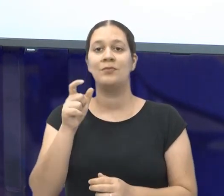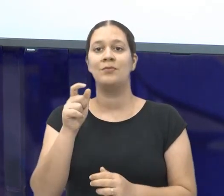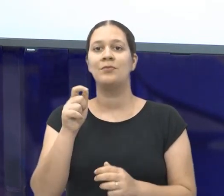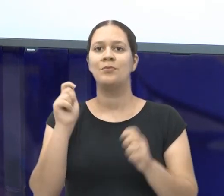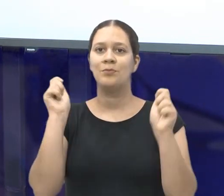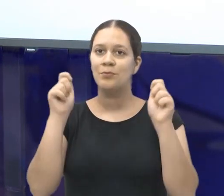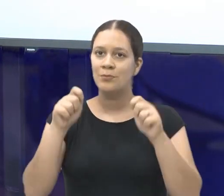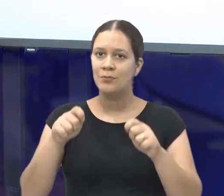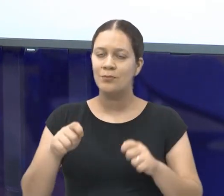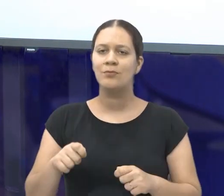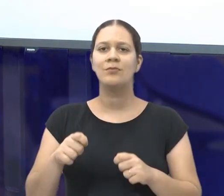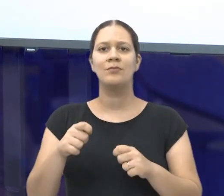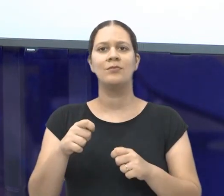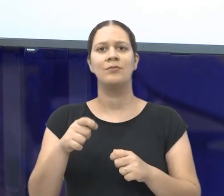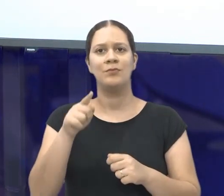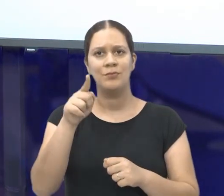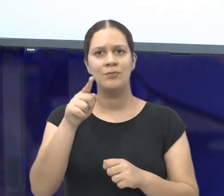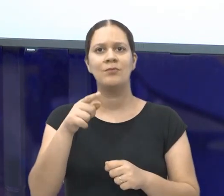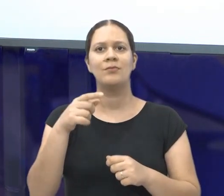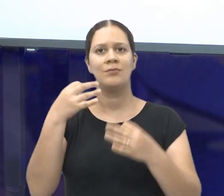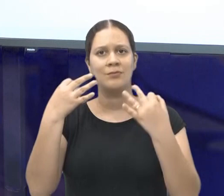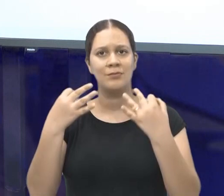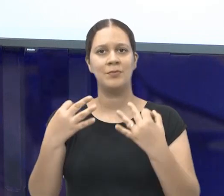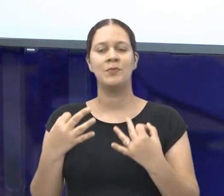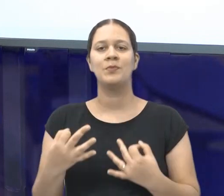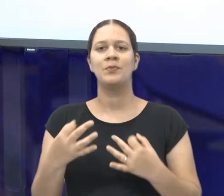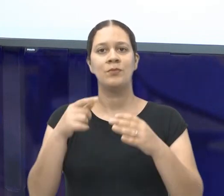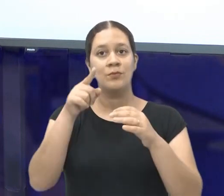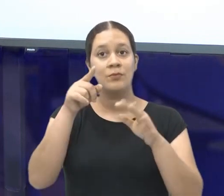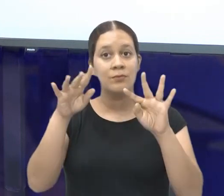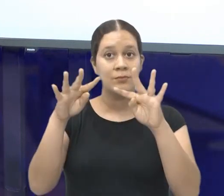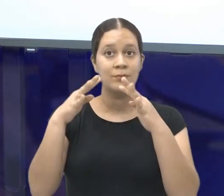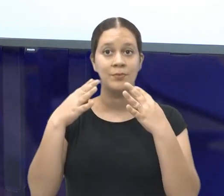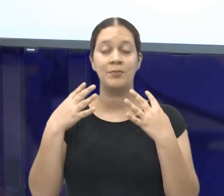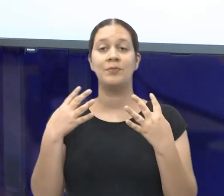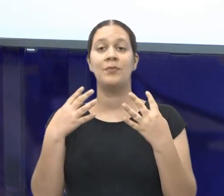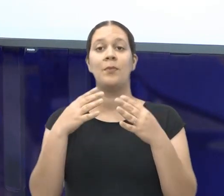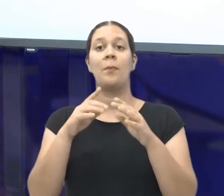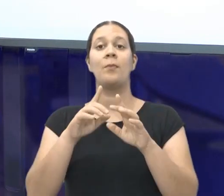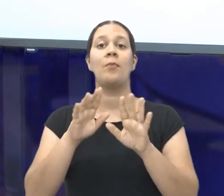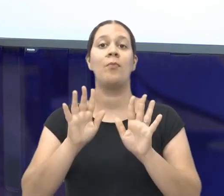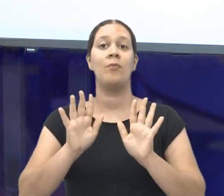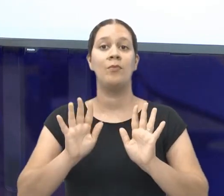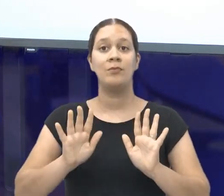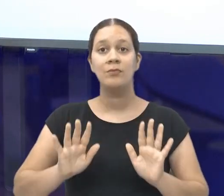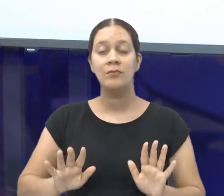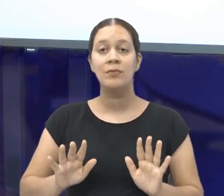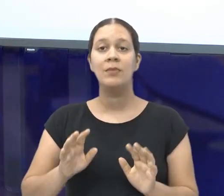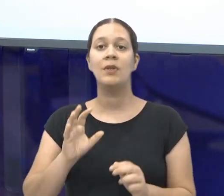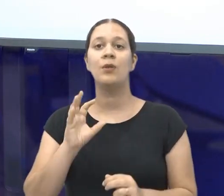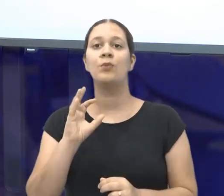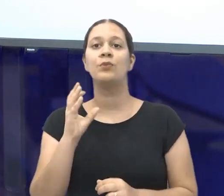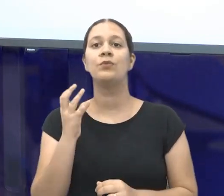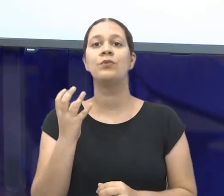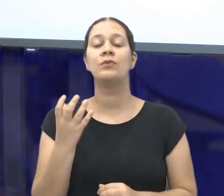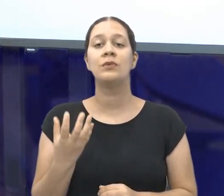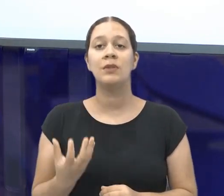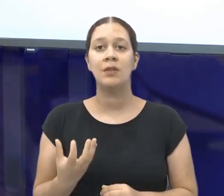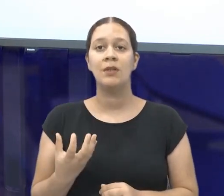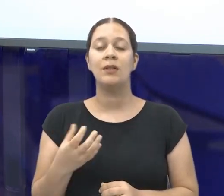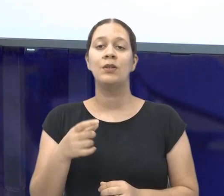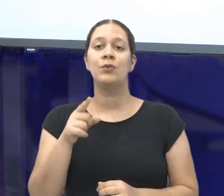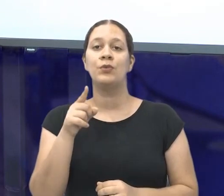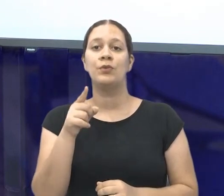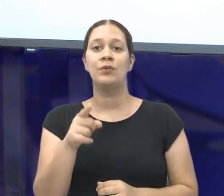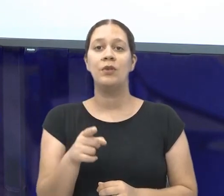sido respondidas corretamente se nós prestamos bem atenção. Mas se acontecer de você,